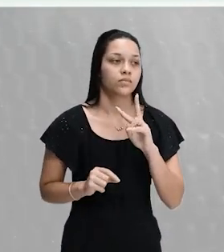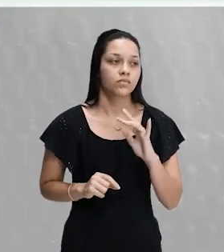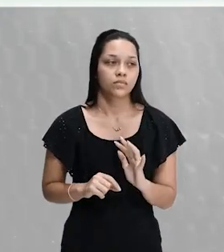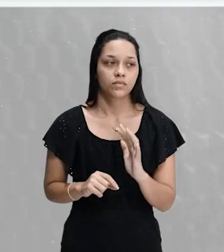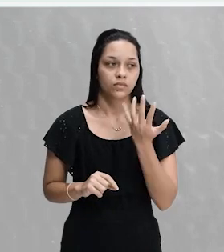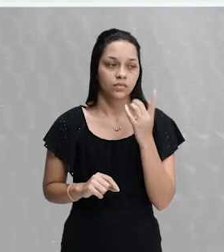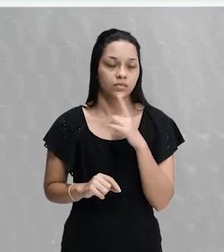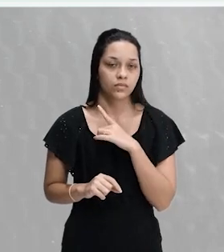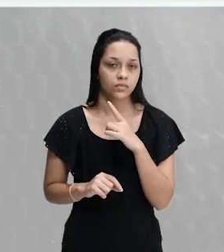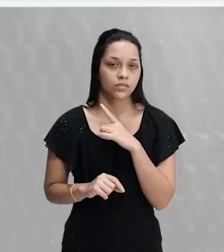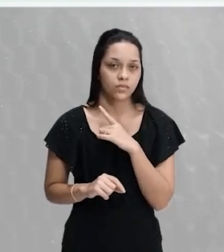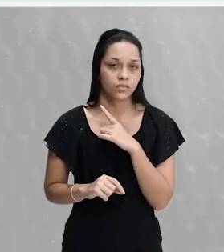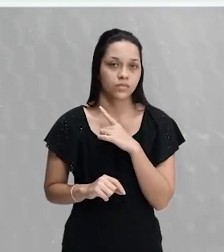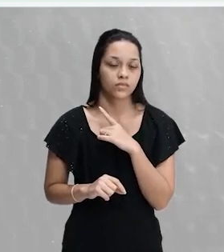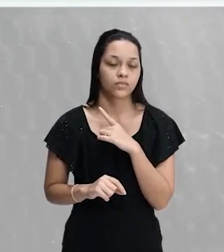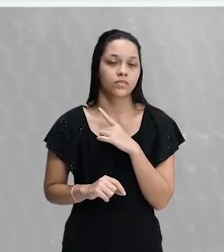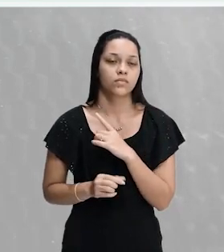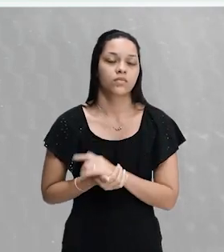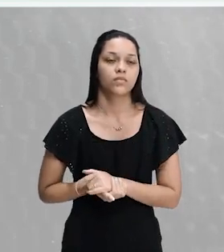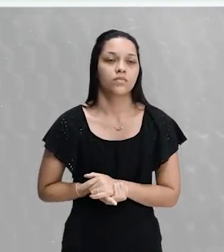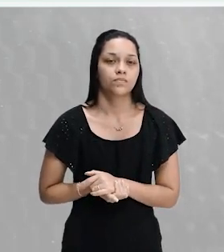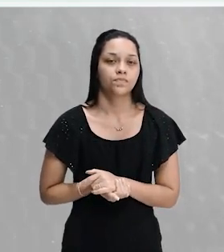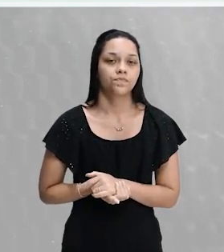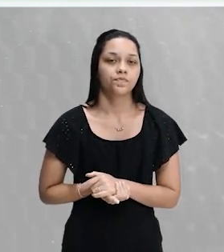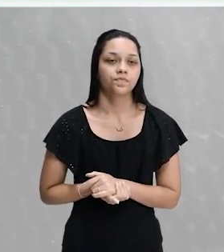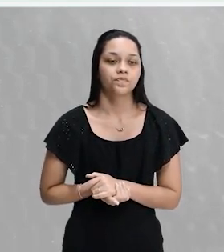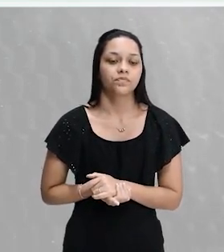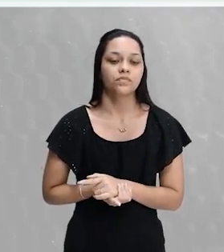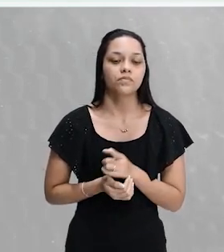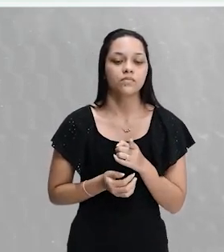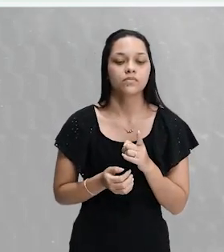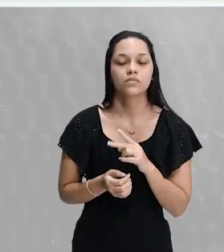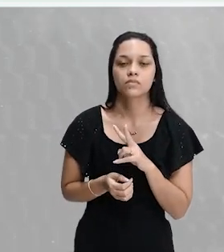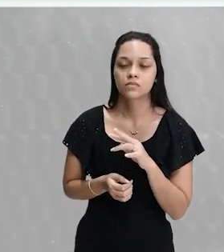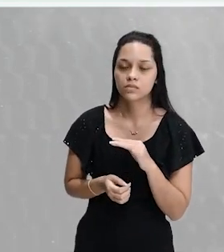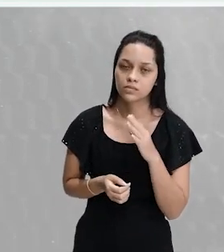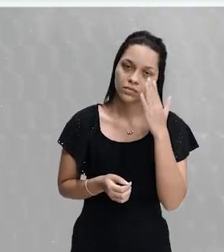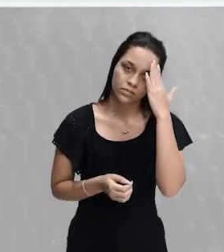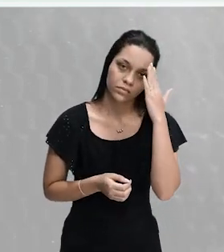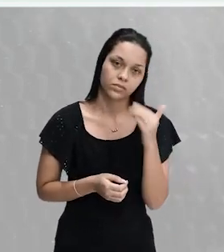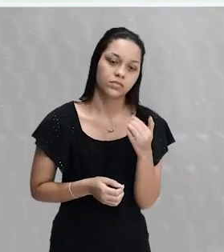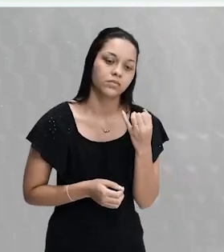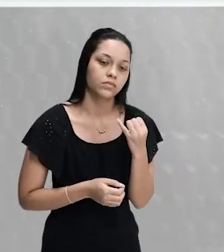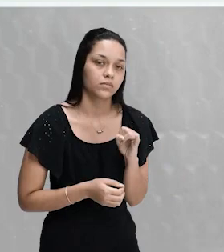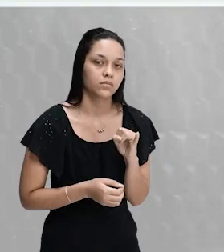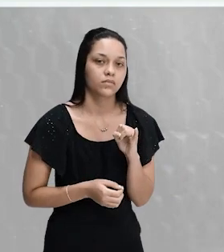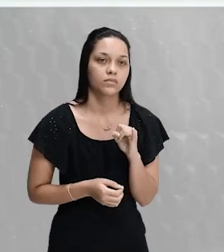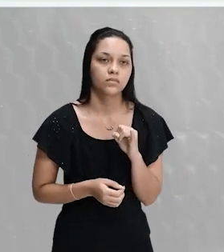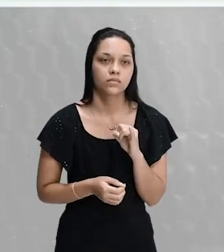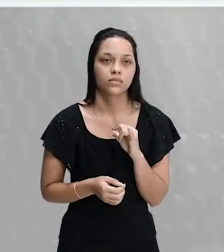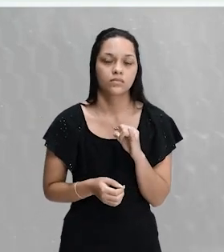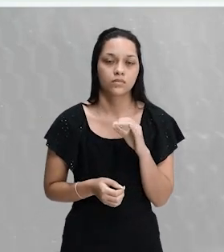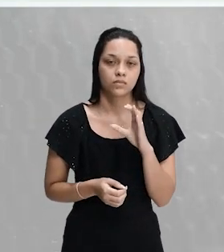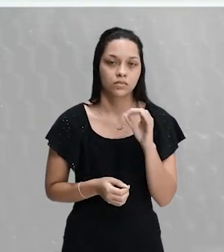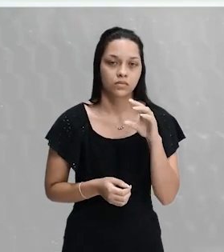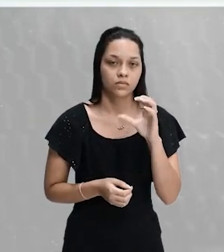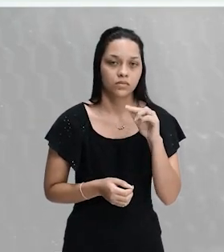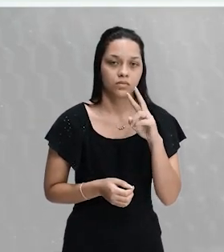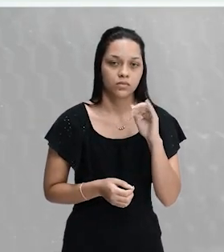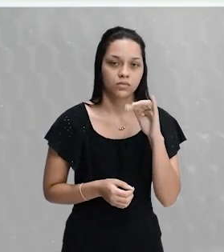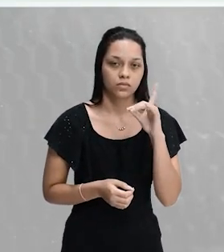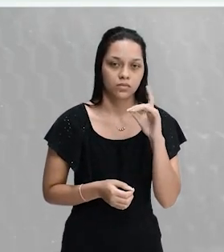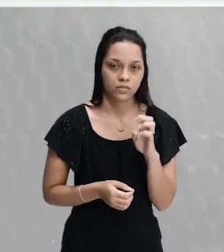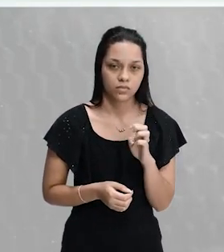de algo semelhante ao que acontece na função do primeiro grau? Você consegue saber se a sua concavidade da